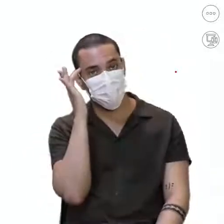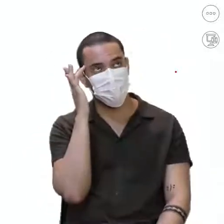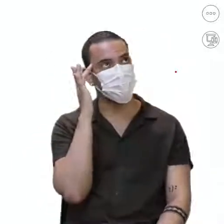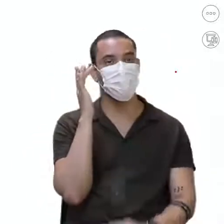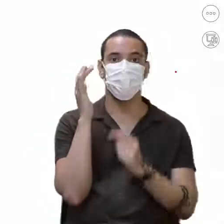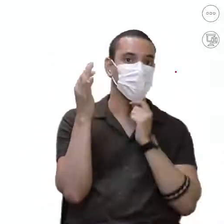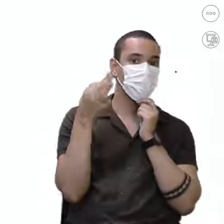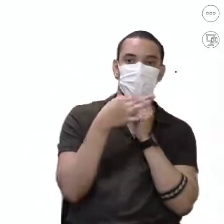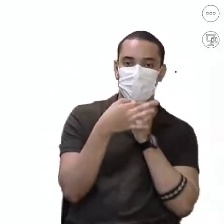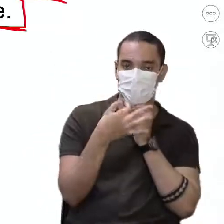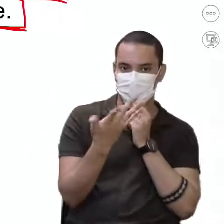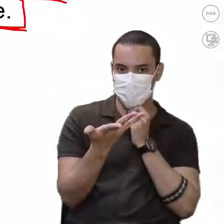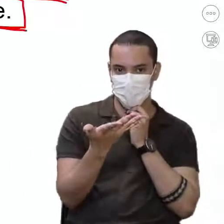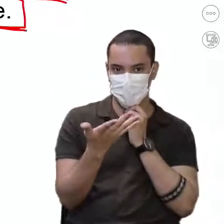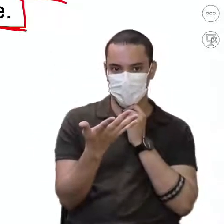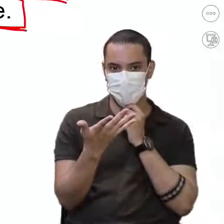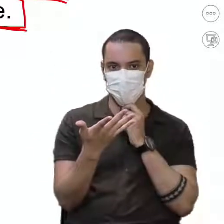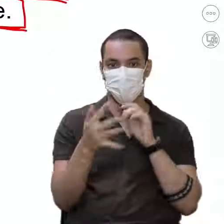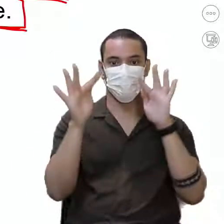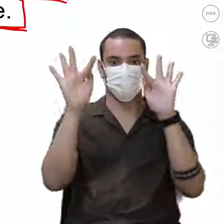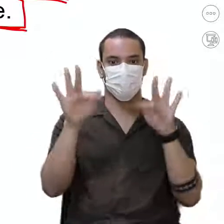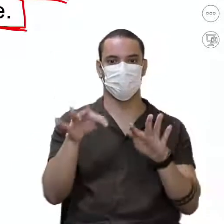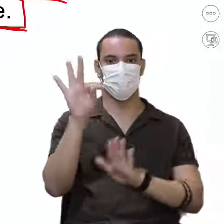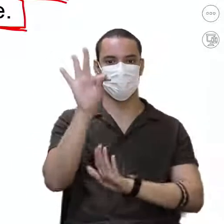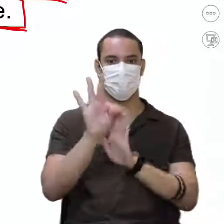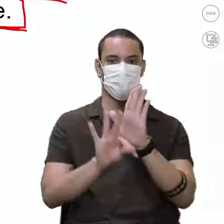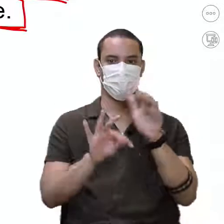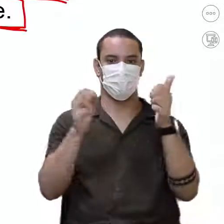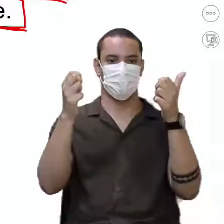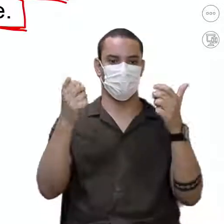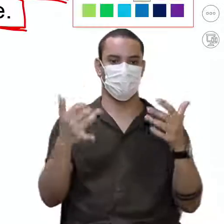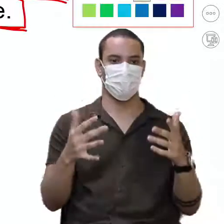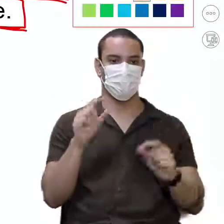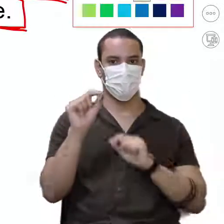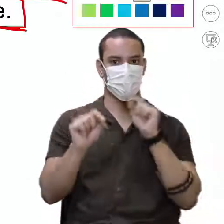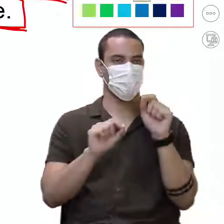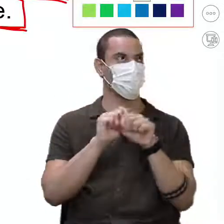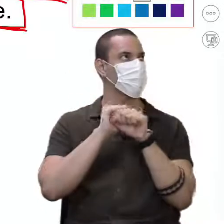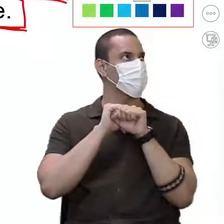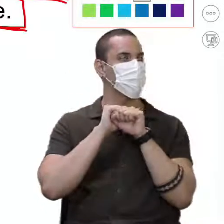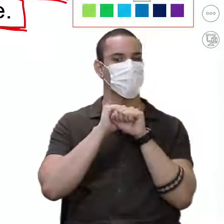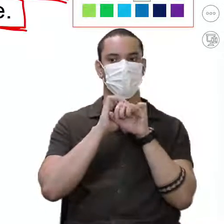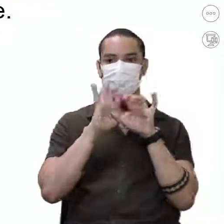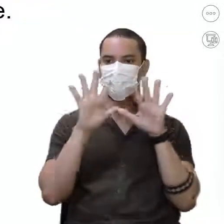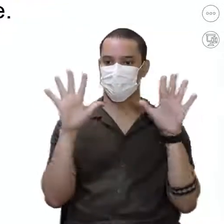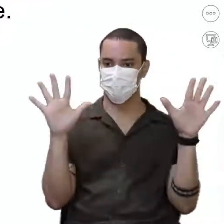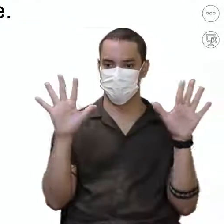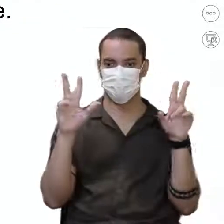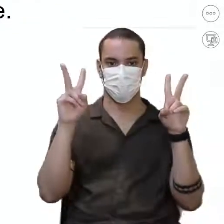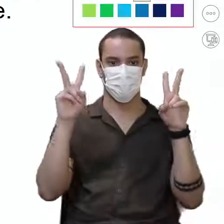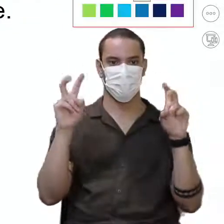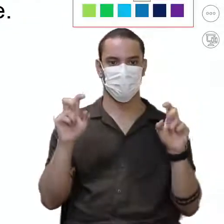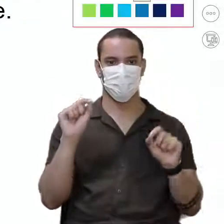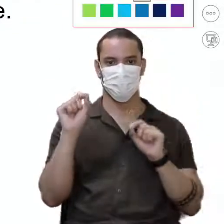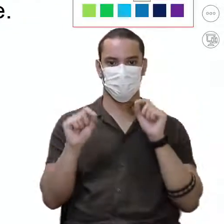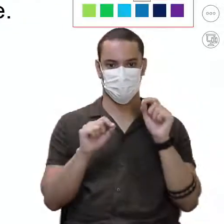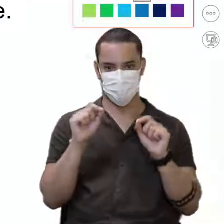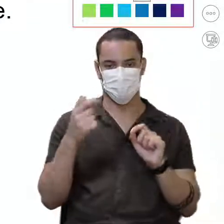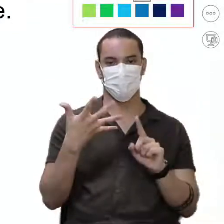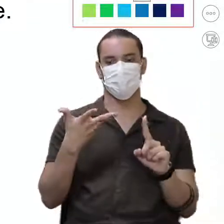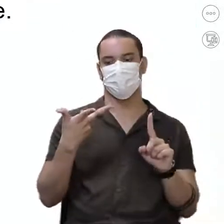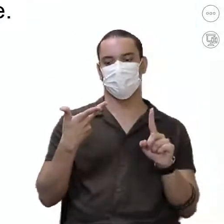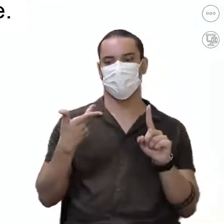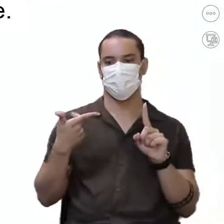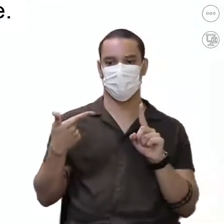ele é tendencioso? Lá no final do texto, gente, ele deixa bem claro a questão de ser